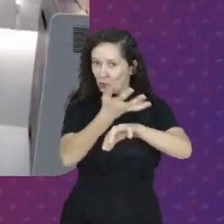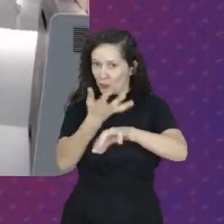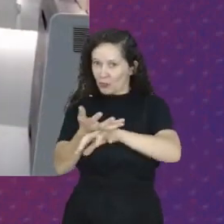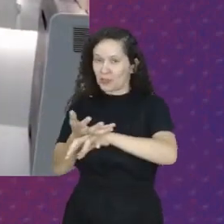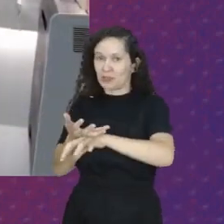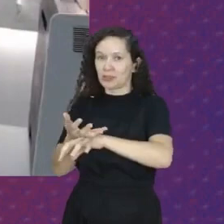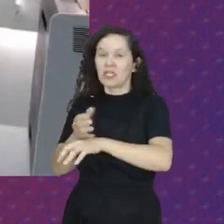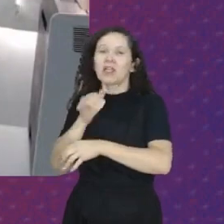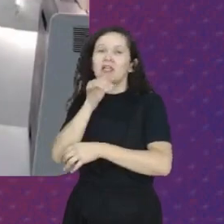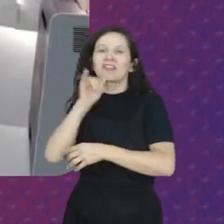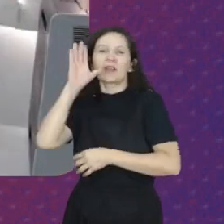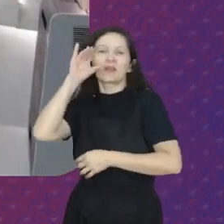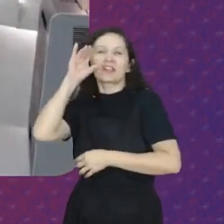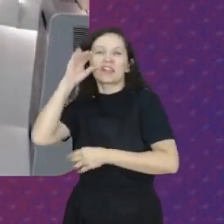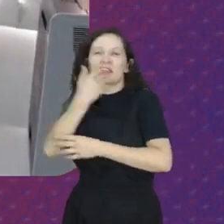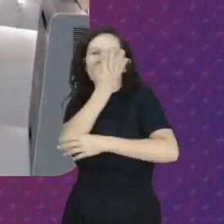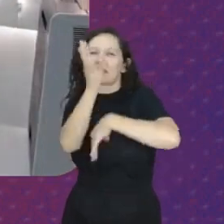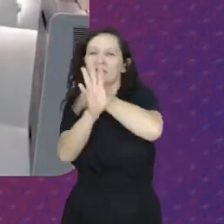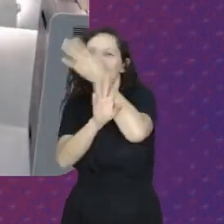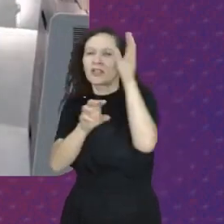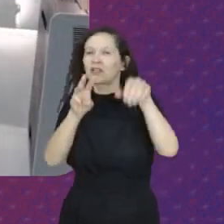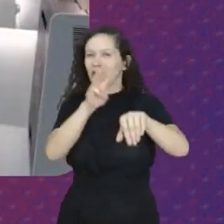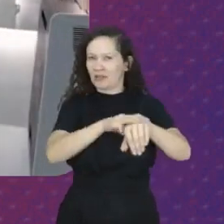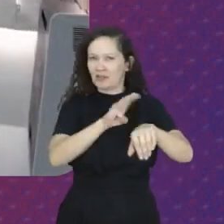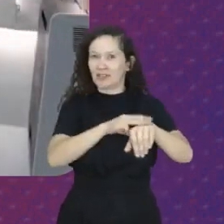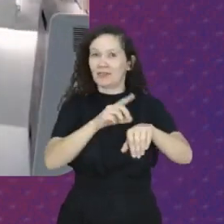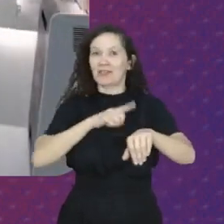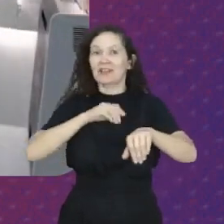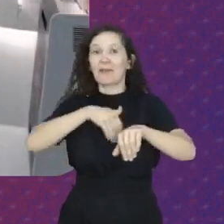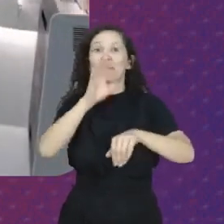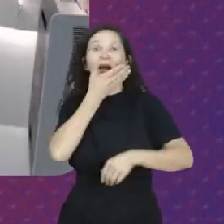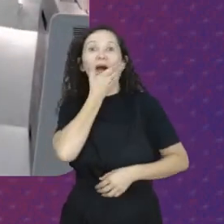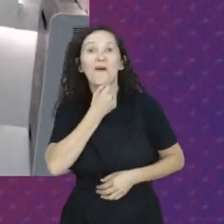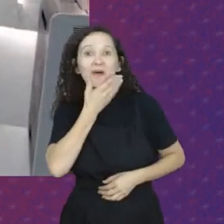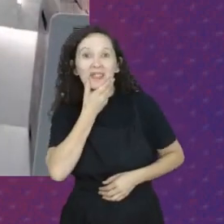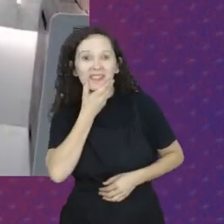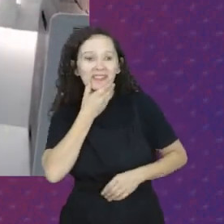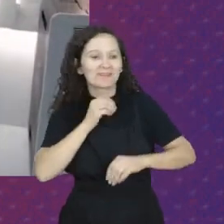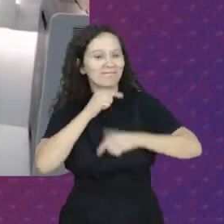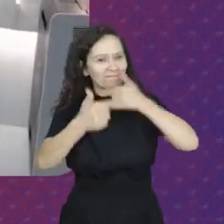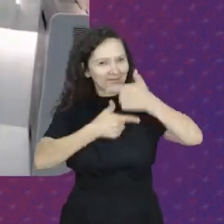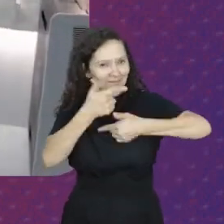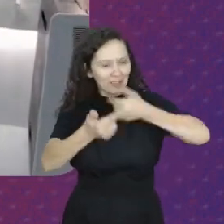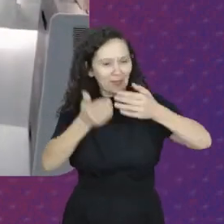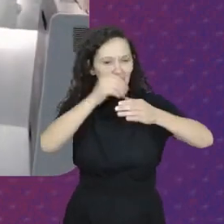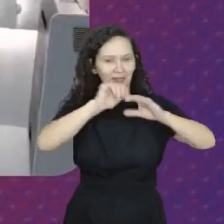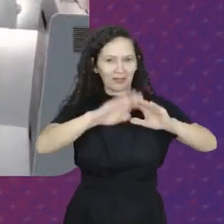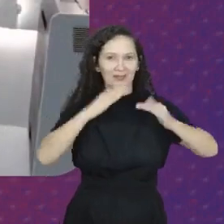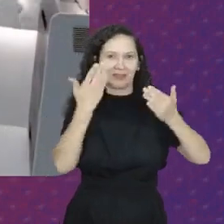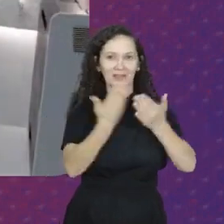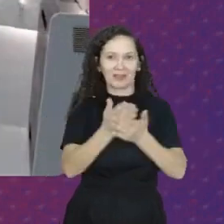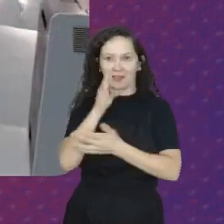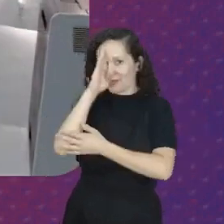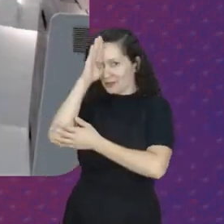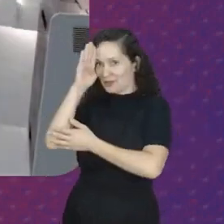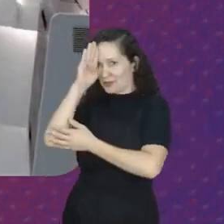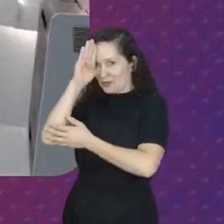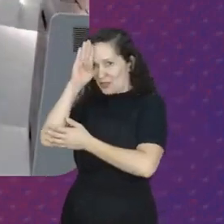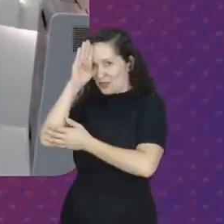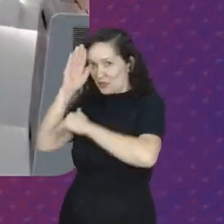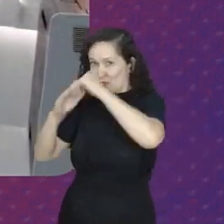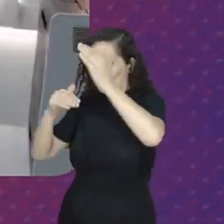para ciências da natureza e matemática, nós temos mais homens atuando dentro das escolas, principalmente na